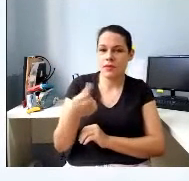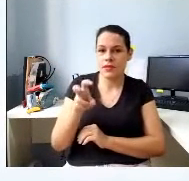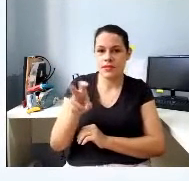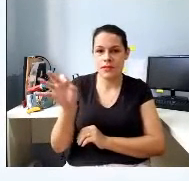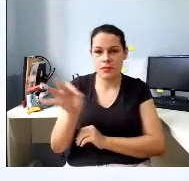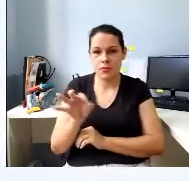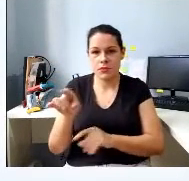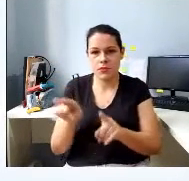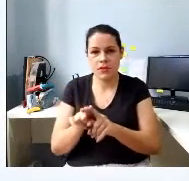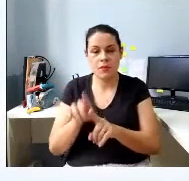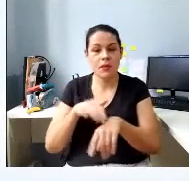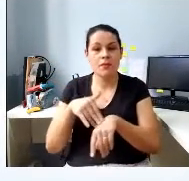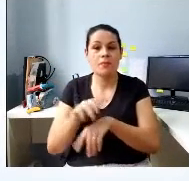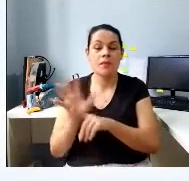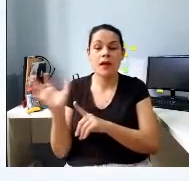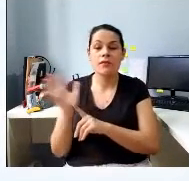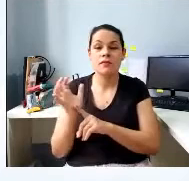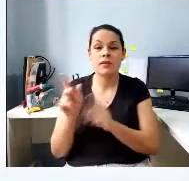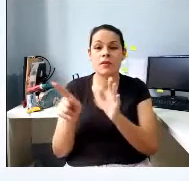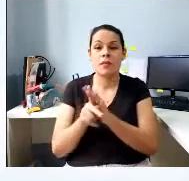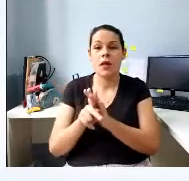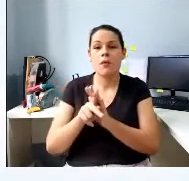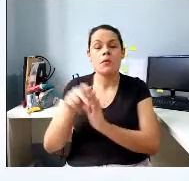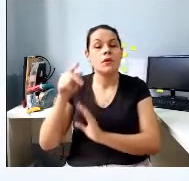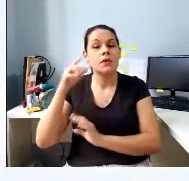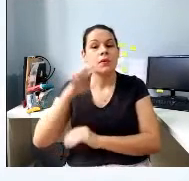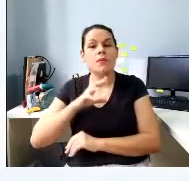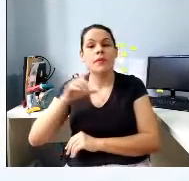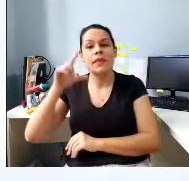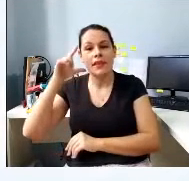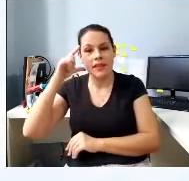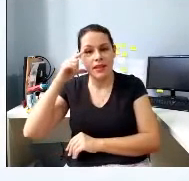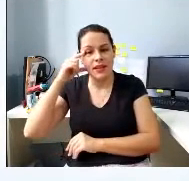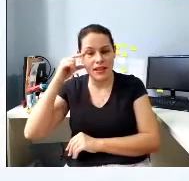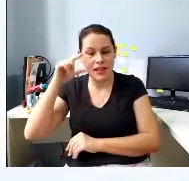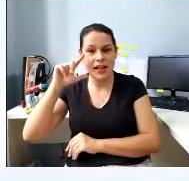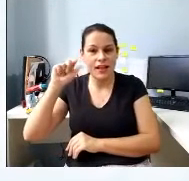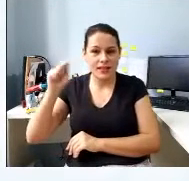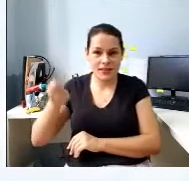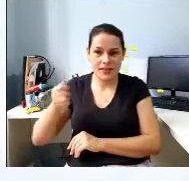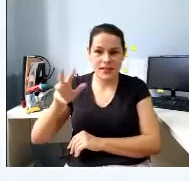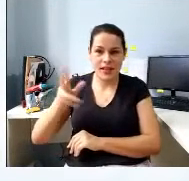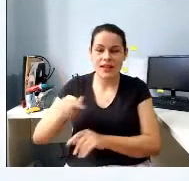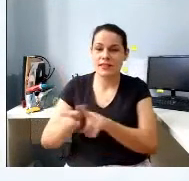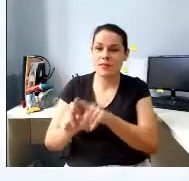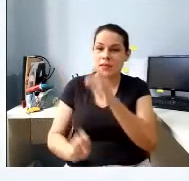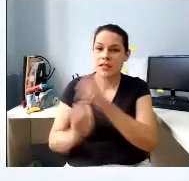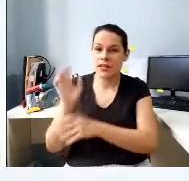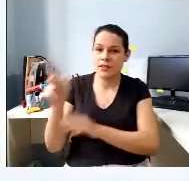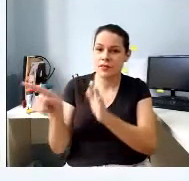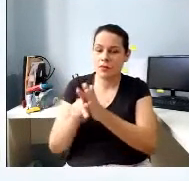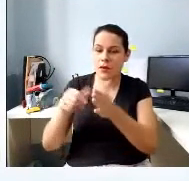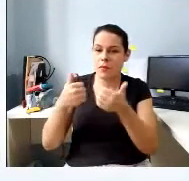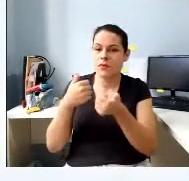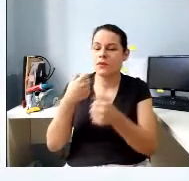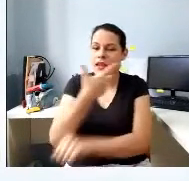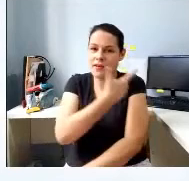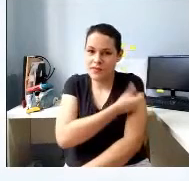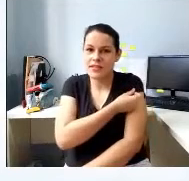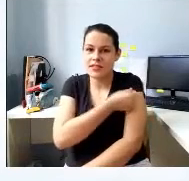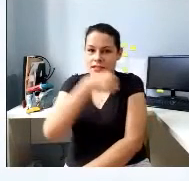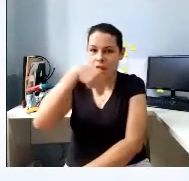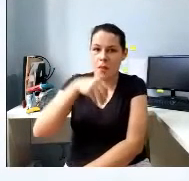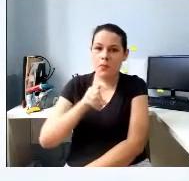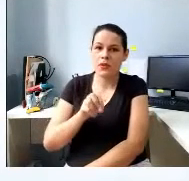mais em função do desempenho da Ásia e da vacina da farmacêutica Moderna. Porque, na verdade, é o